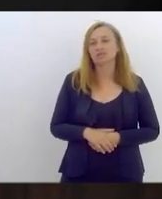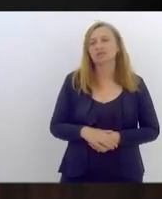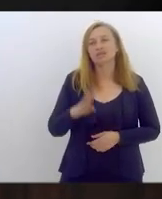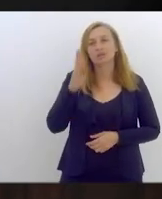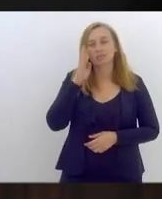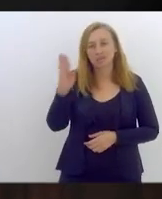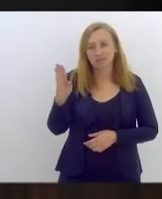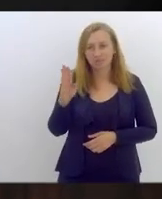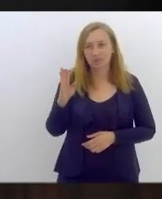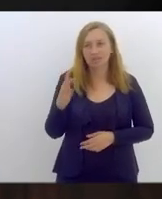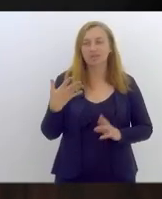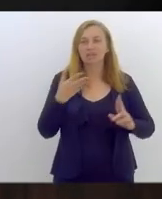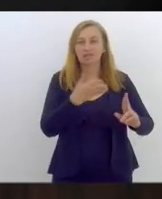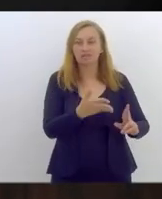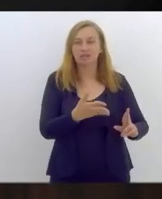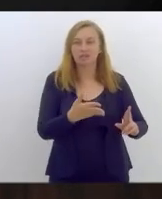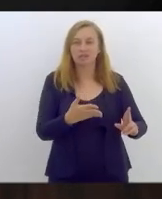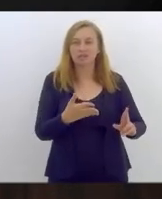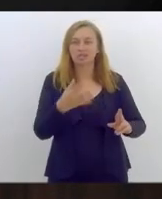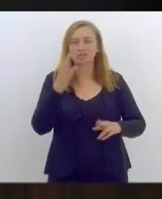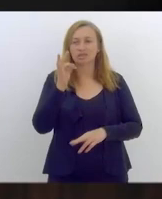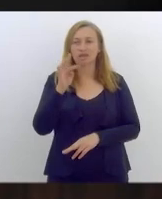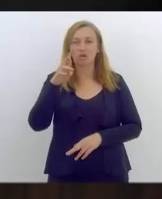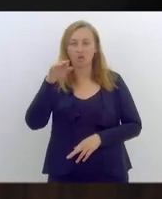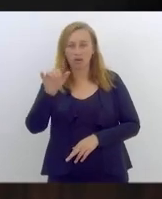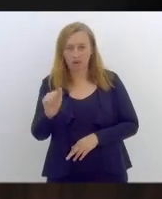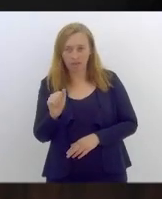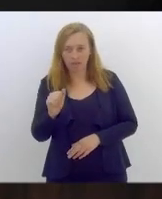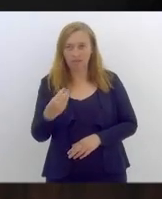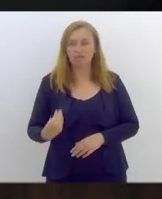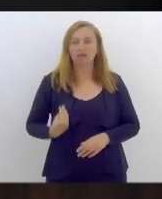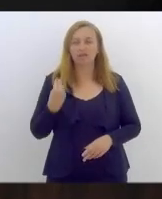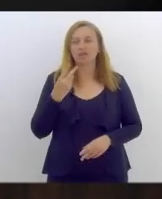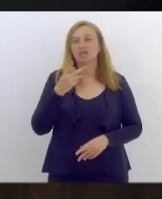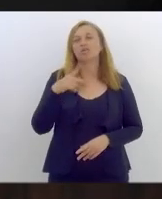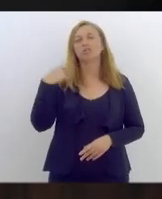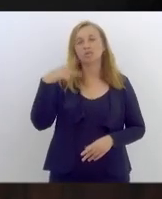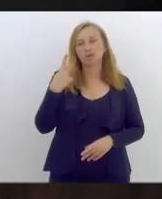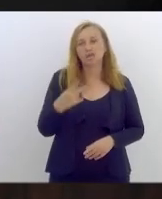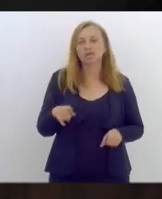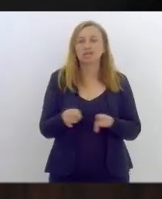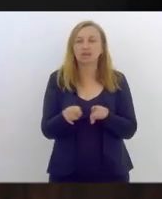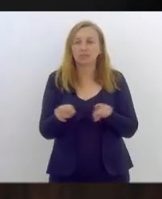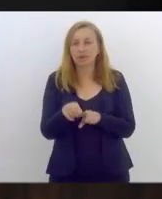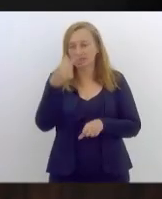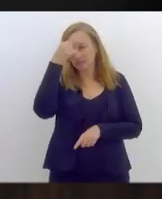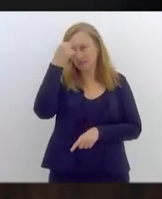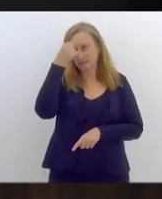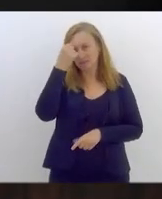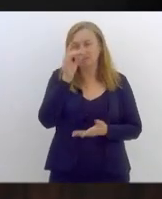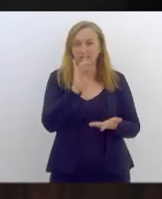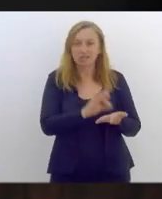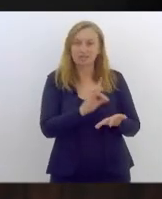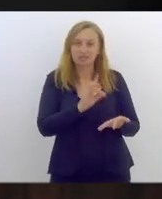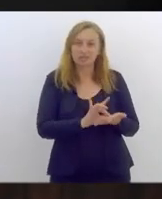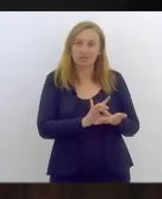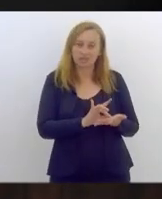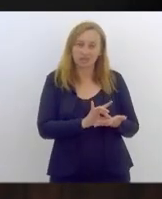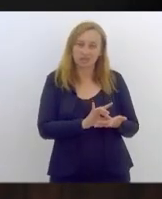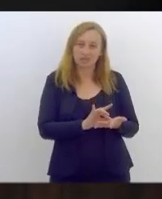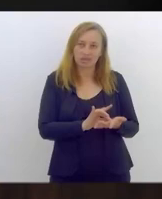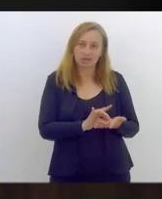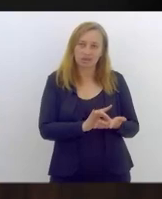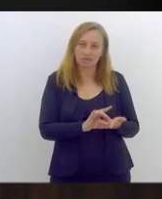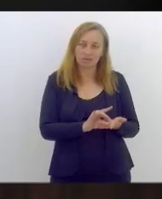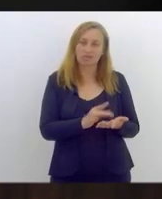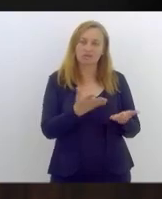principais referências teóricas na vida política e acadêmica, um verdadeiro baluarte.